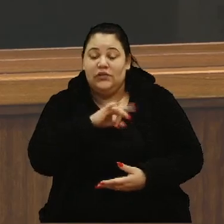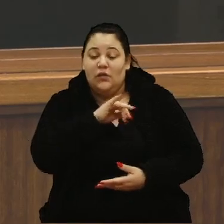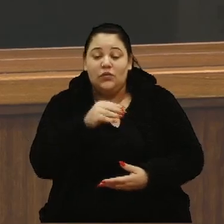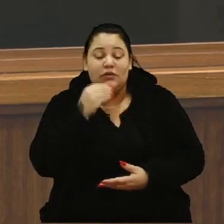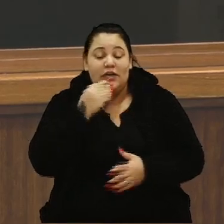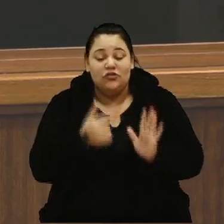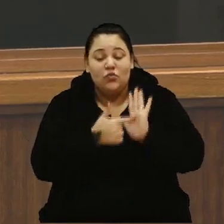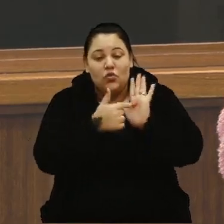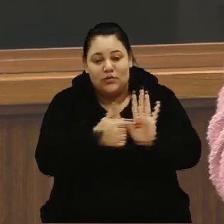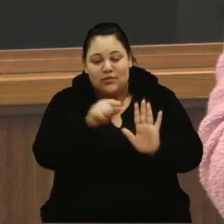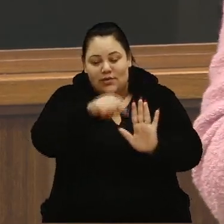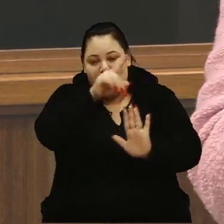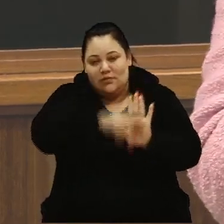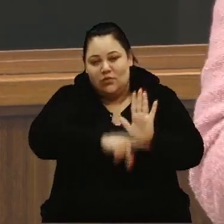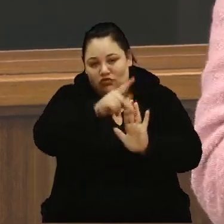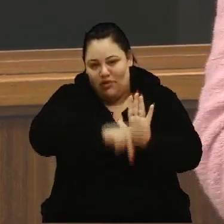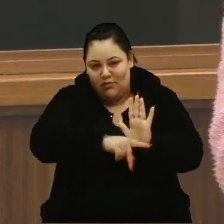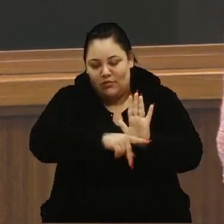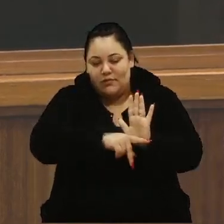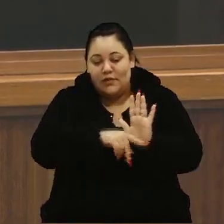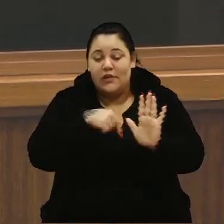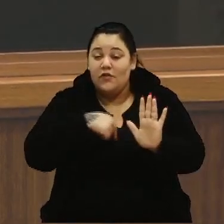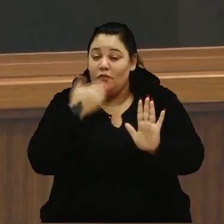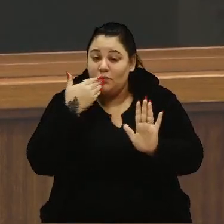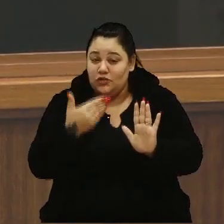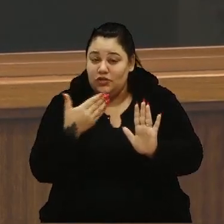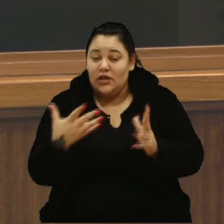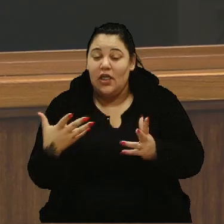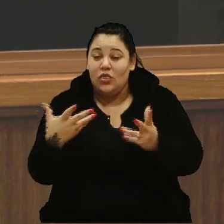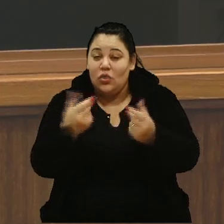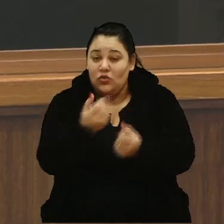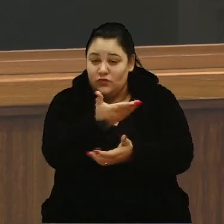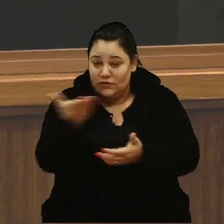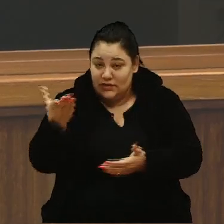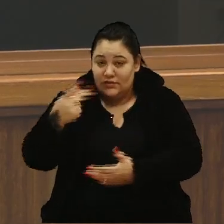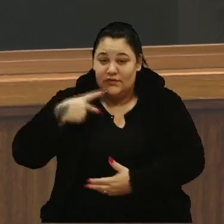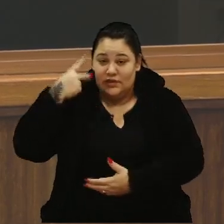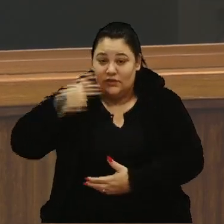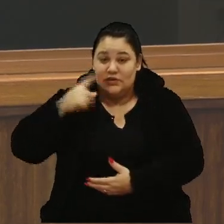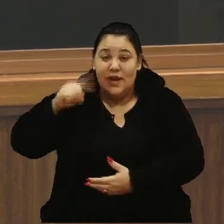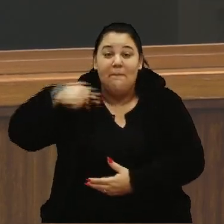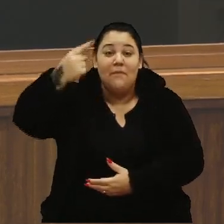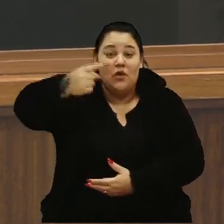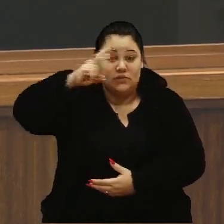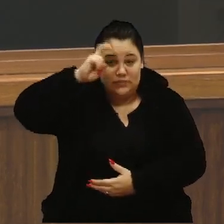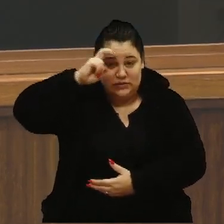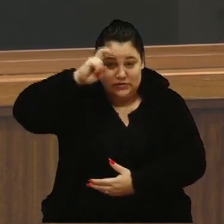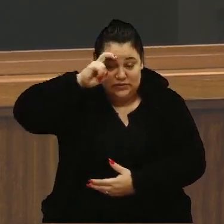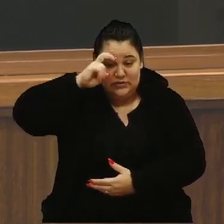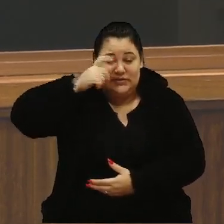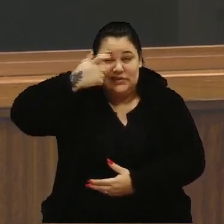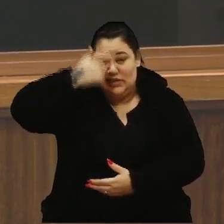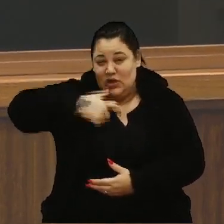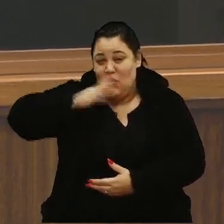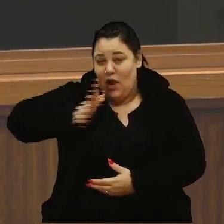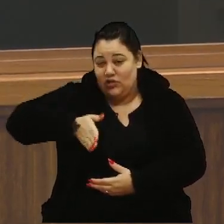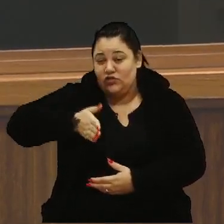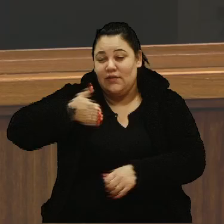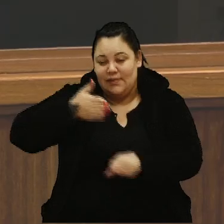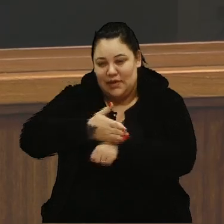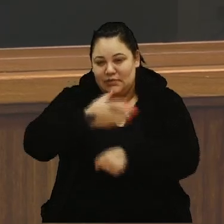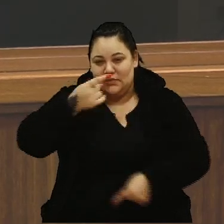esse projeto e peço, né, para que os nobres pares, na próxima quinta-feira, provavelmente que ele entre em